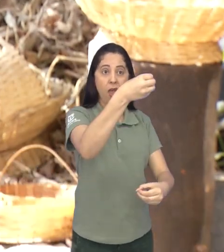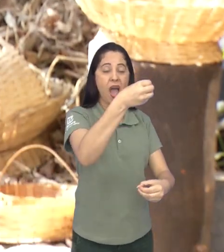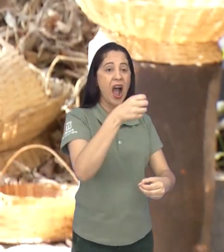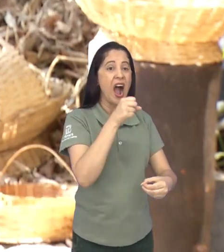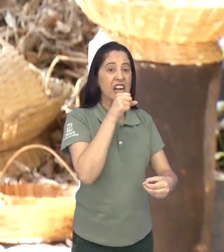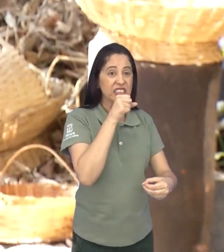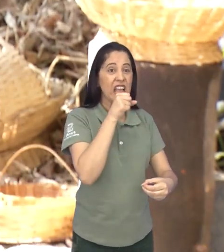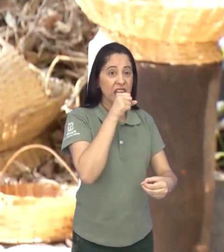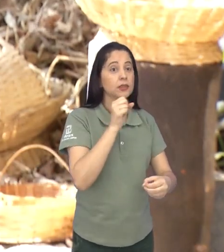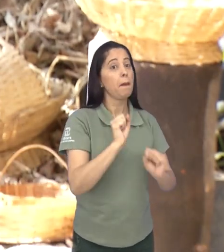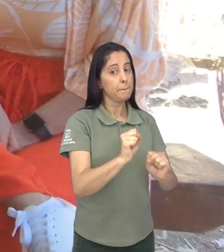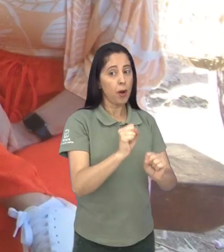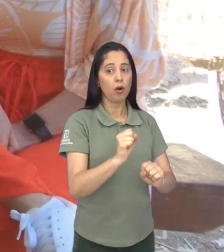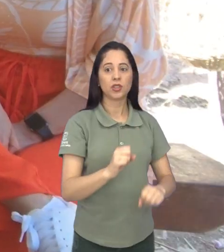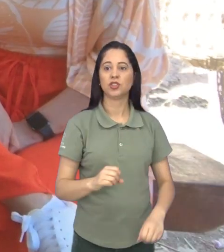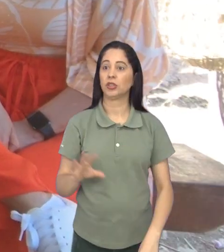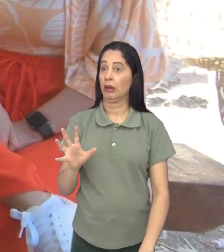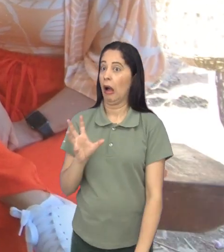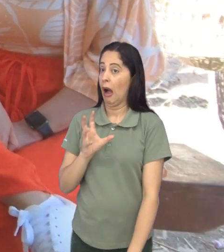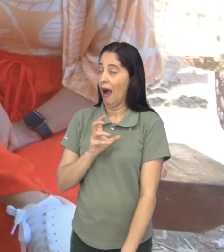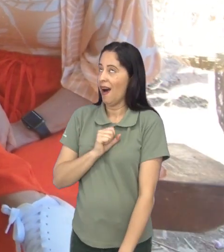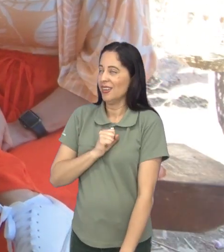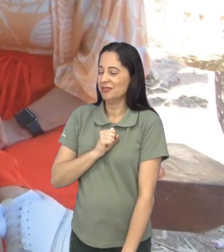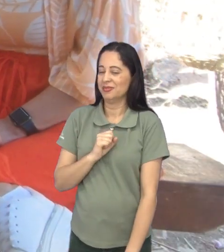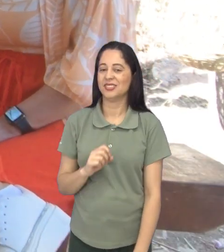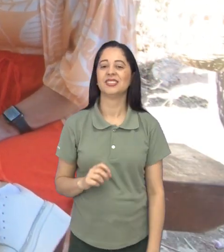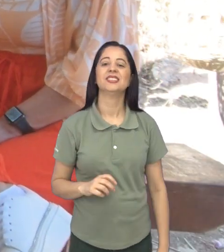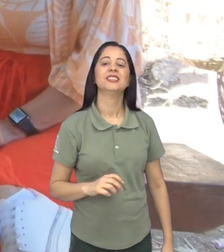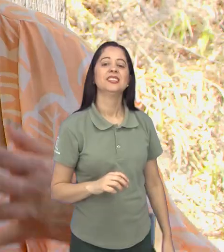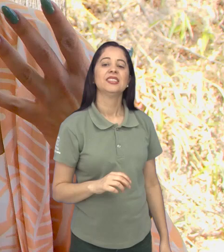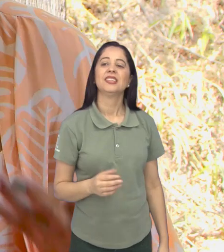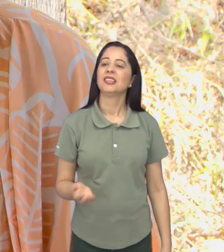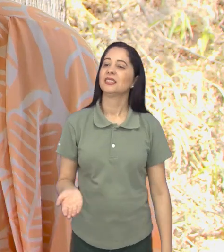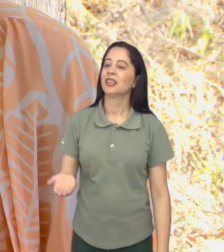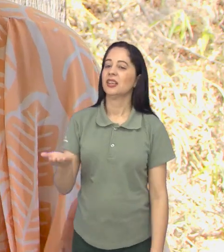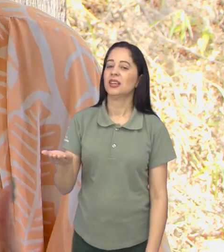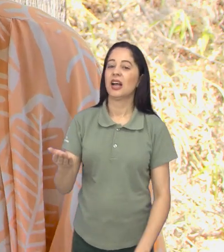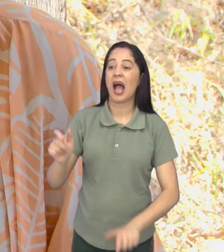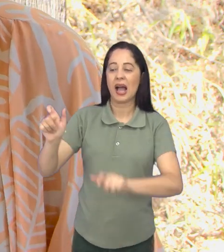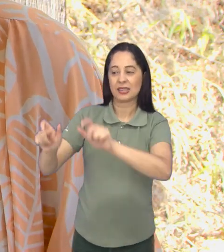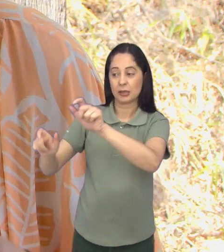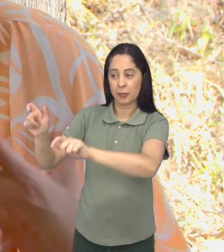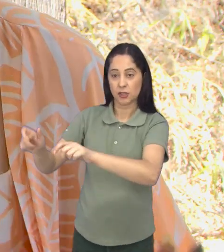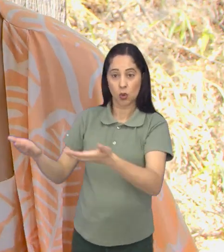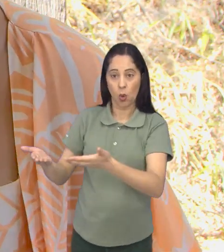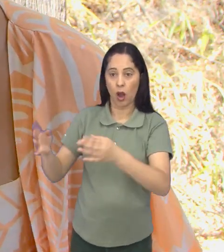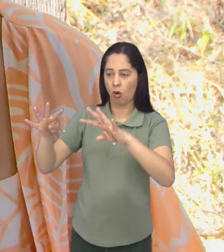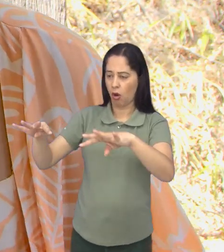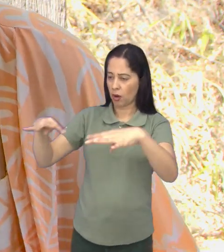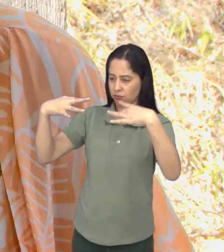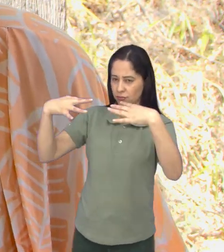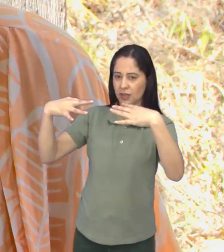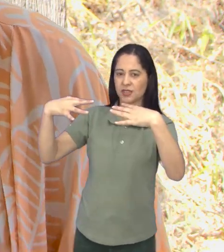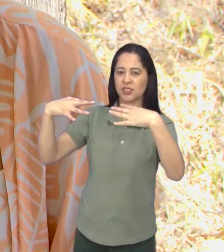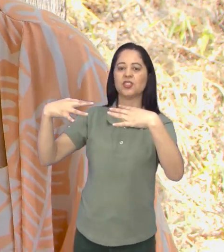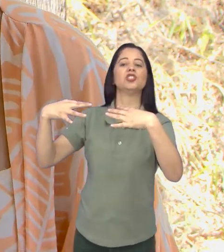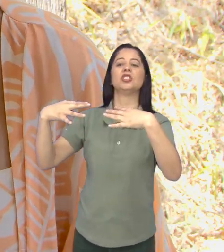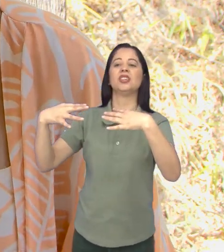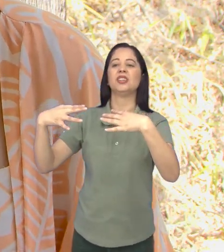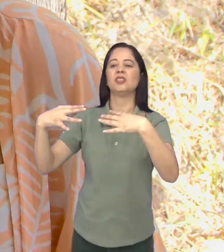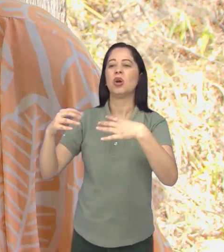do bambu é um ótimo prato. Amo. Então... E, assim, as pessoas que estão nos